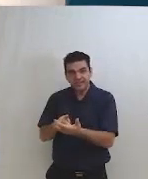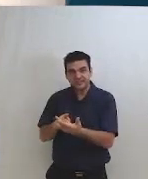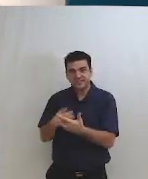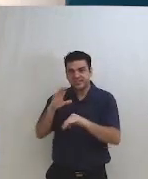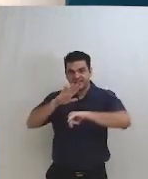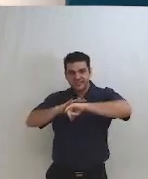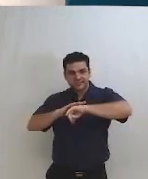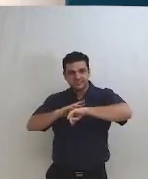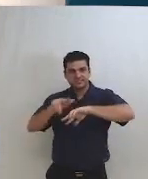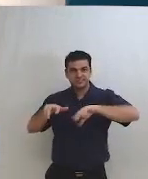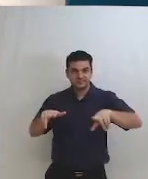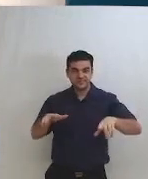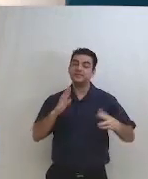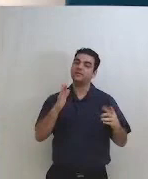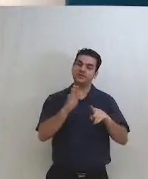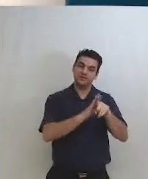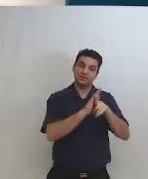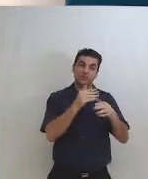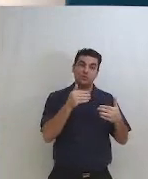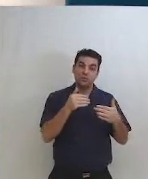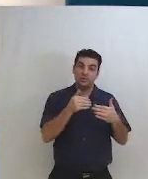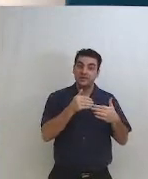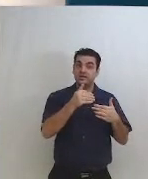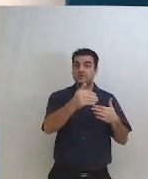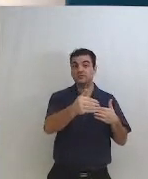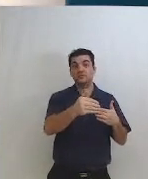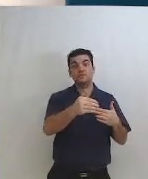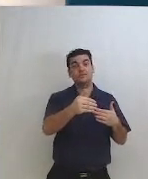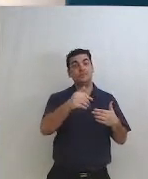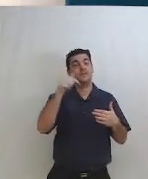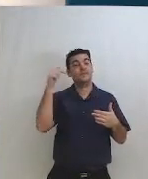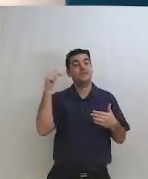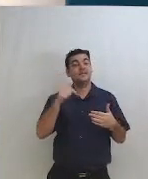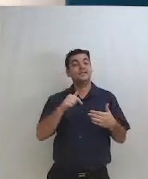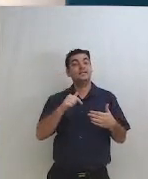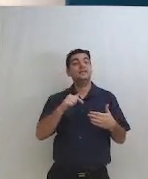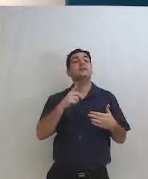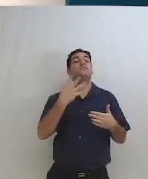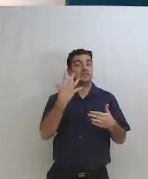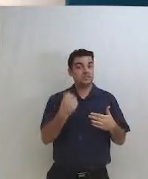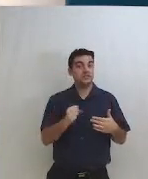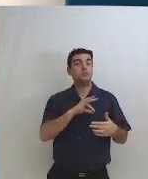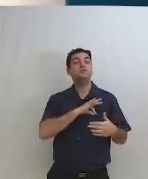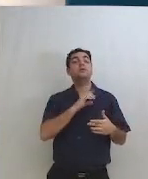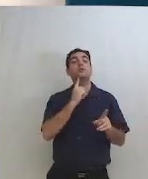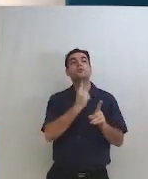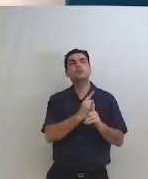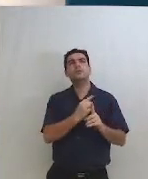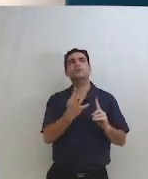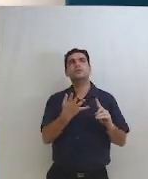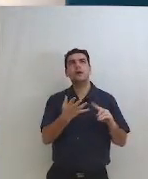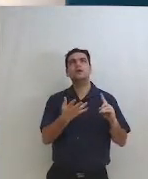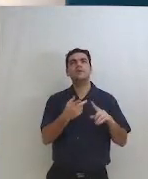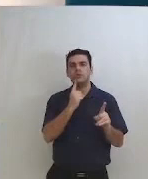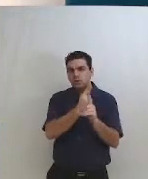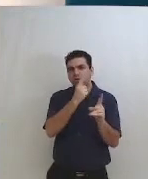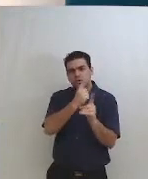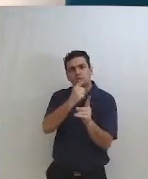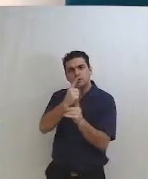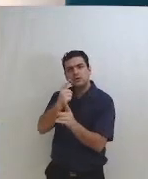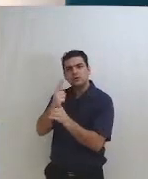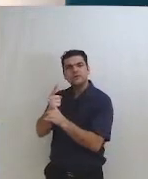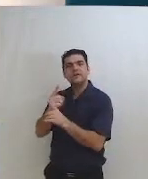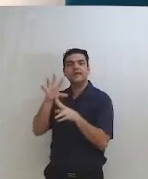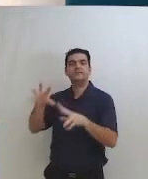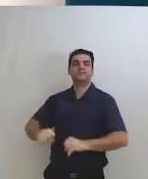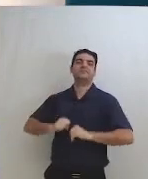foram iniciadas e, posteriormente, em razão da quebra autorizada, foram obtidas provas para dar lastro à persecução penal e, a essa altura, à